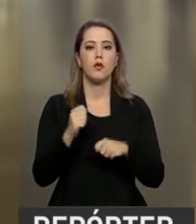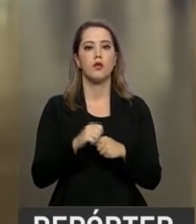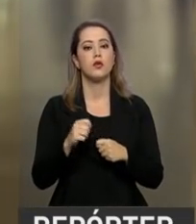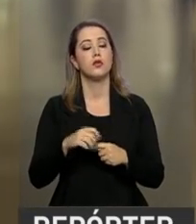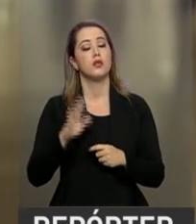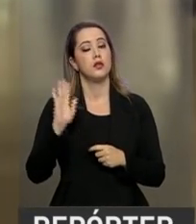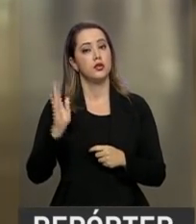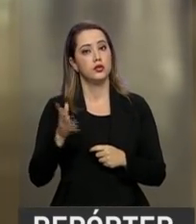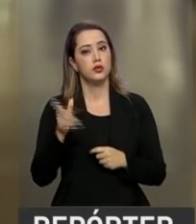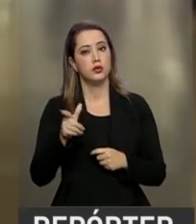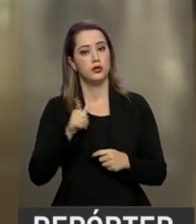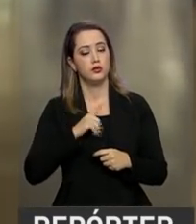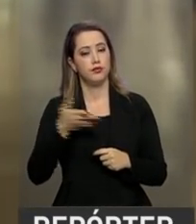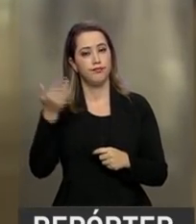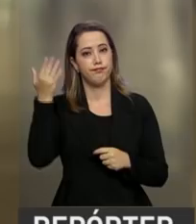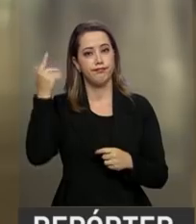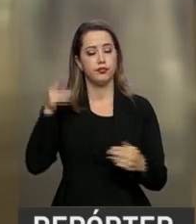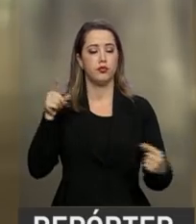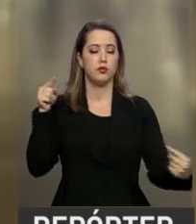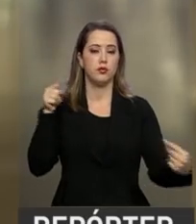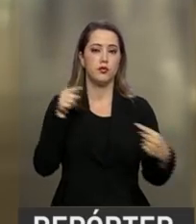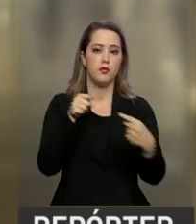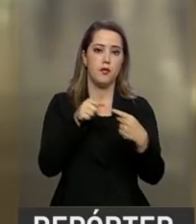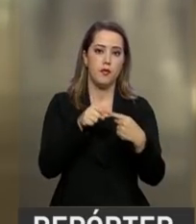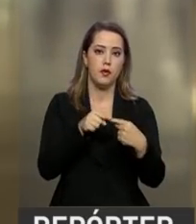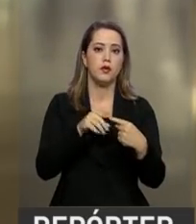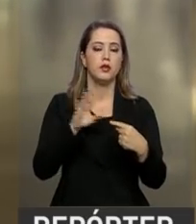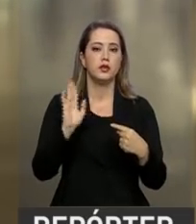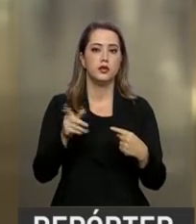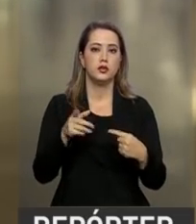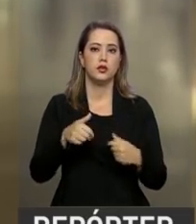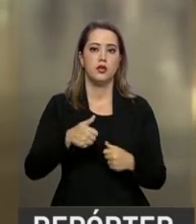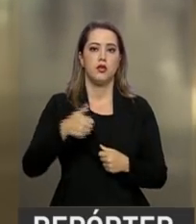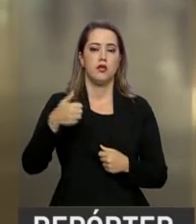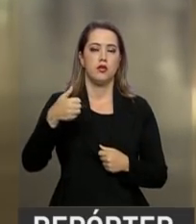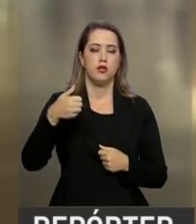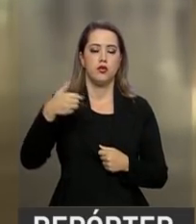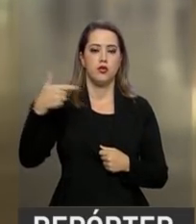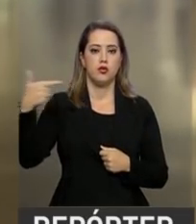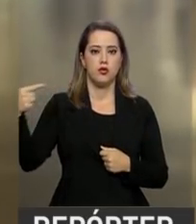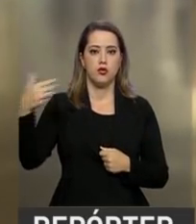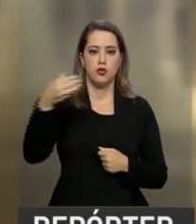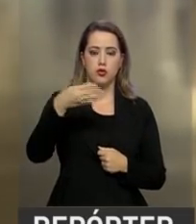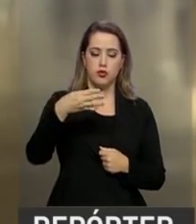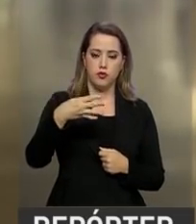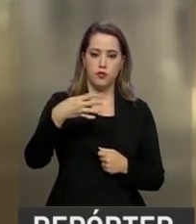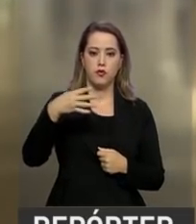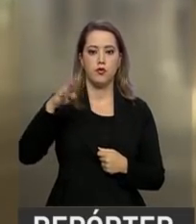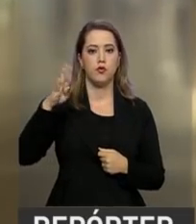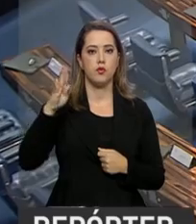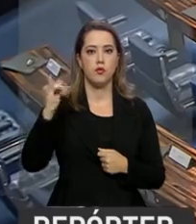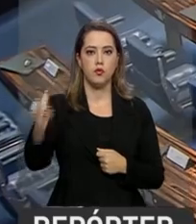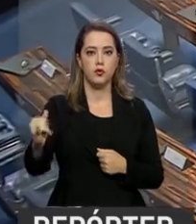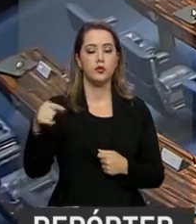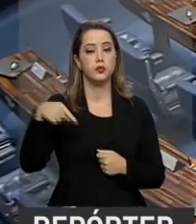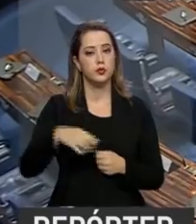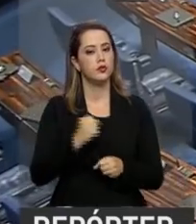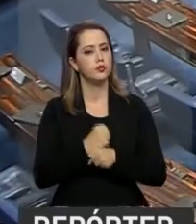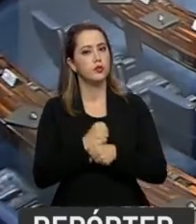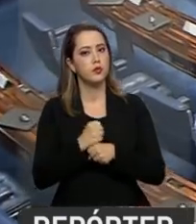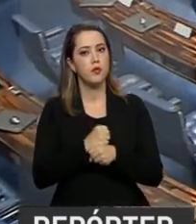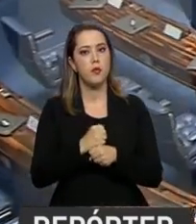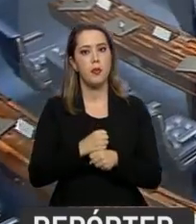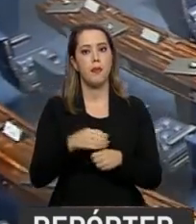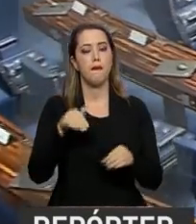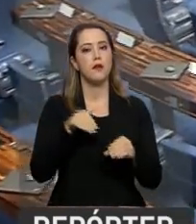que está em vigor, que prevê um saldo positivo nas contas públicas de 24 bilhões de reais para este ano. Para votar a